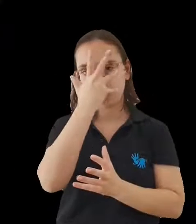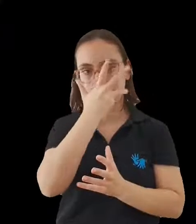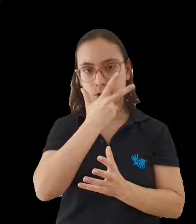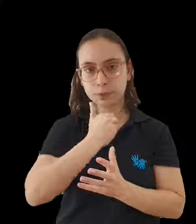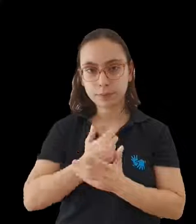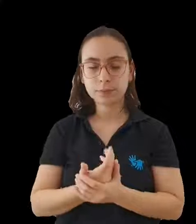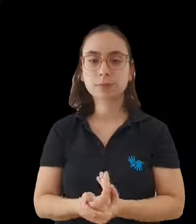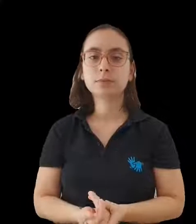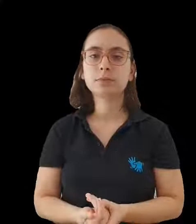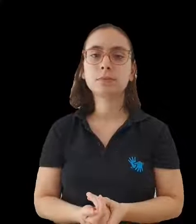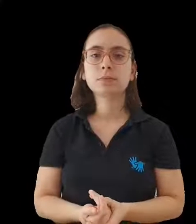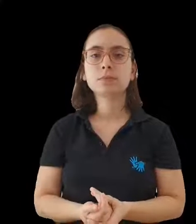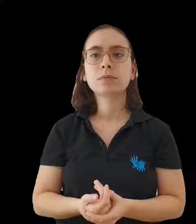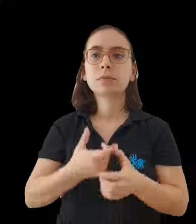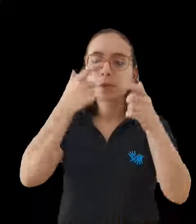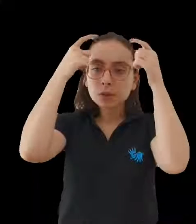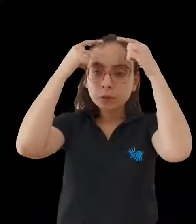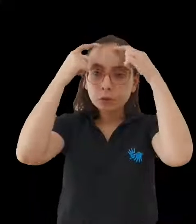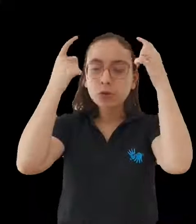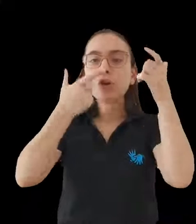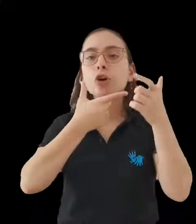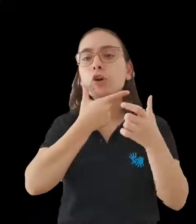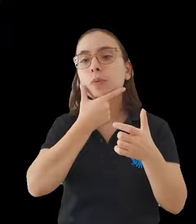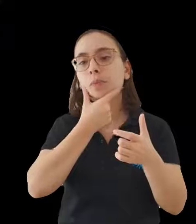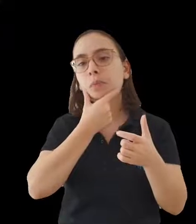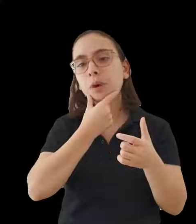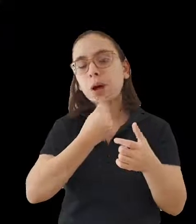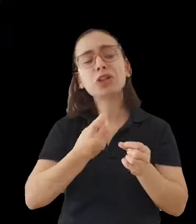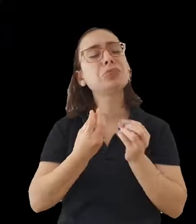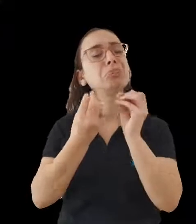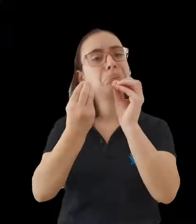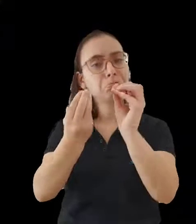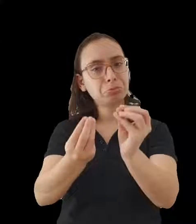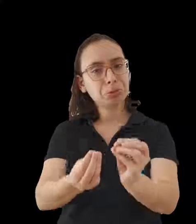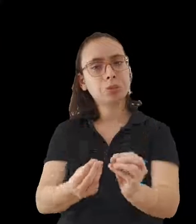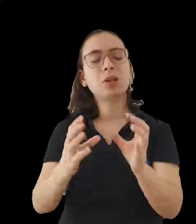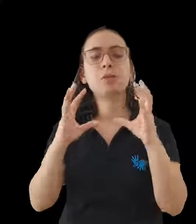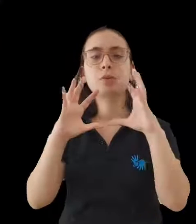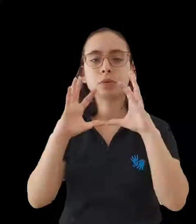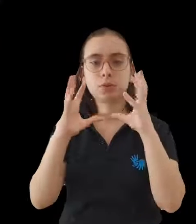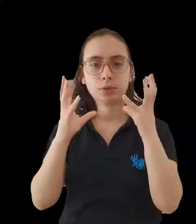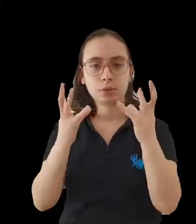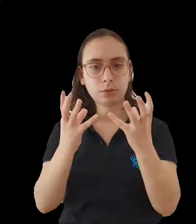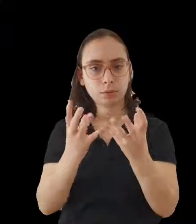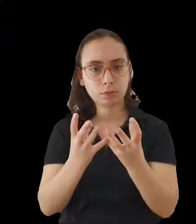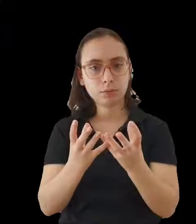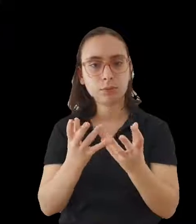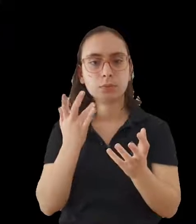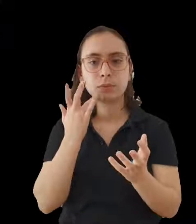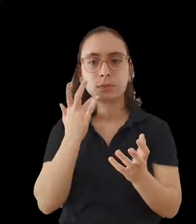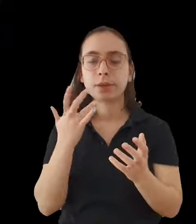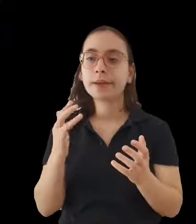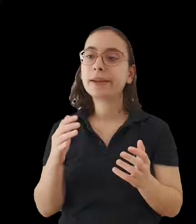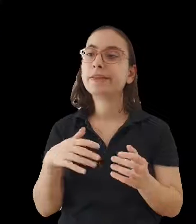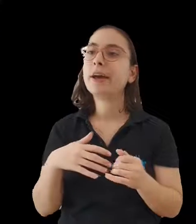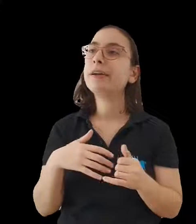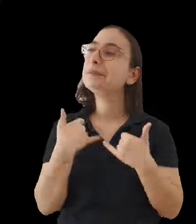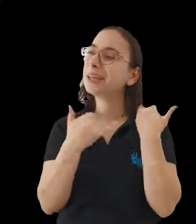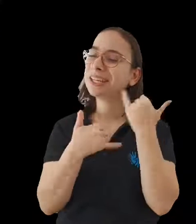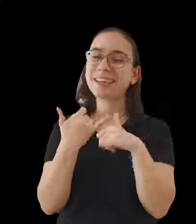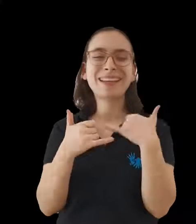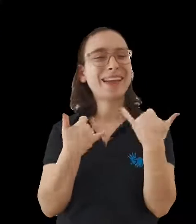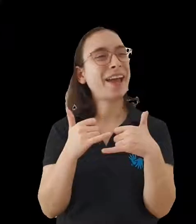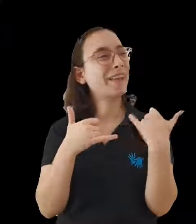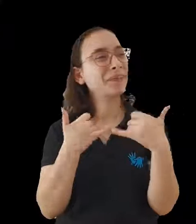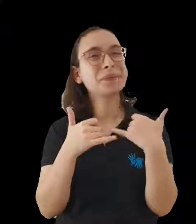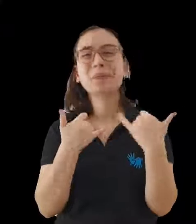aí o pai, ela tanto pede, que o pai dá essa bola douradinha para ela. E ela sai para brincar. Ai, como é boa a